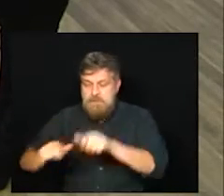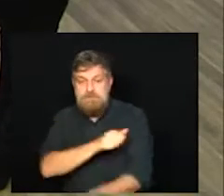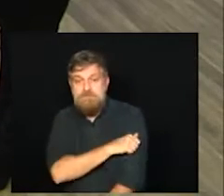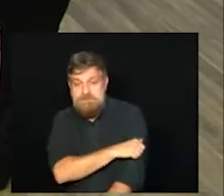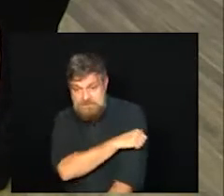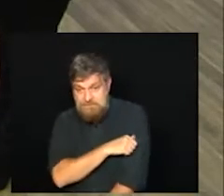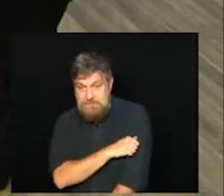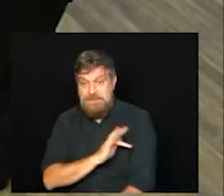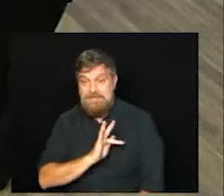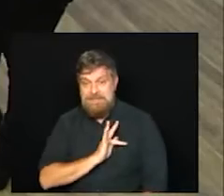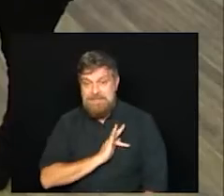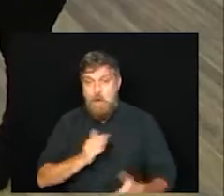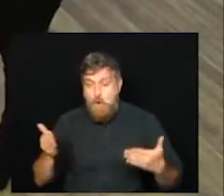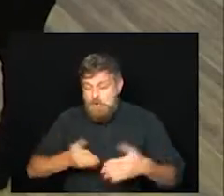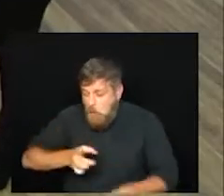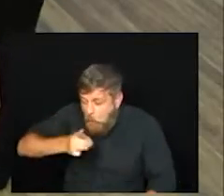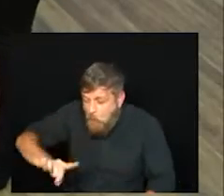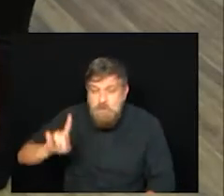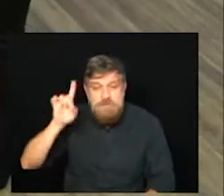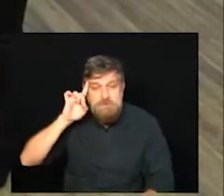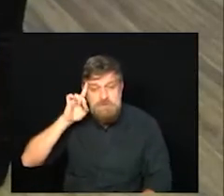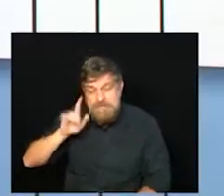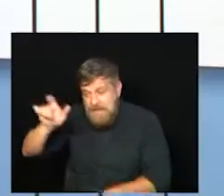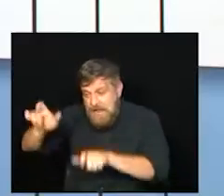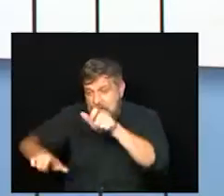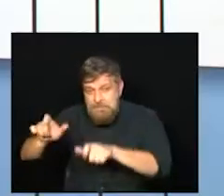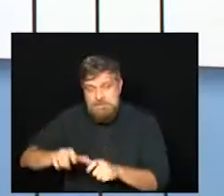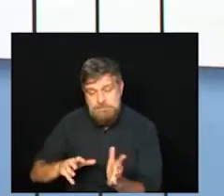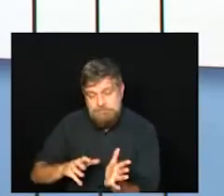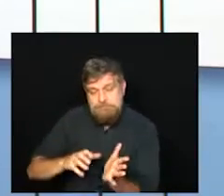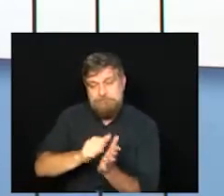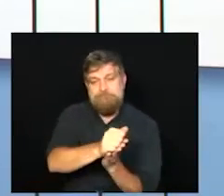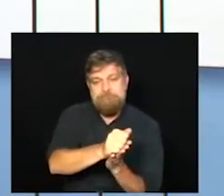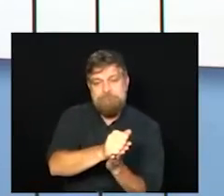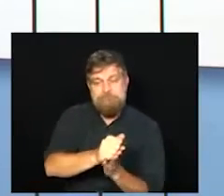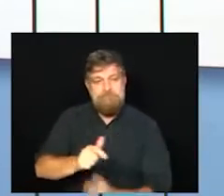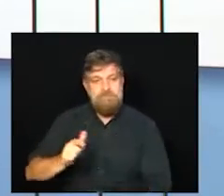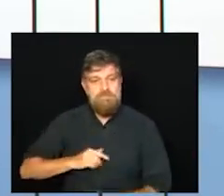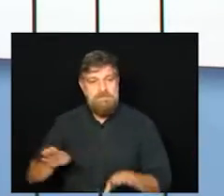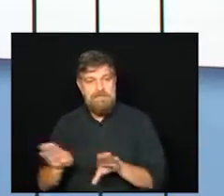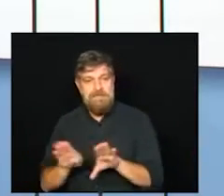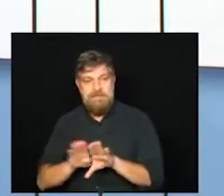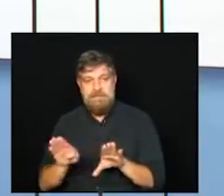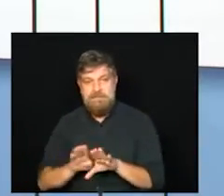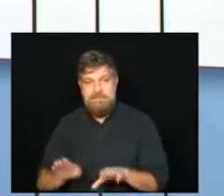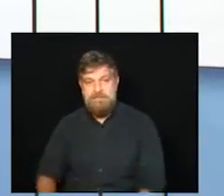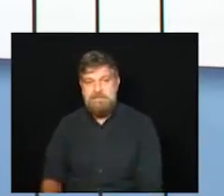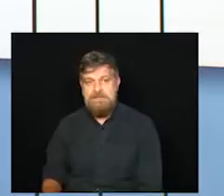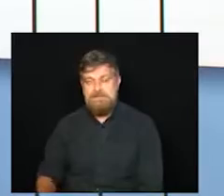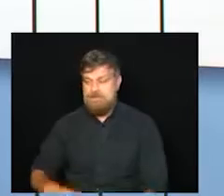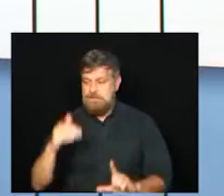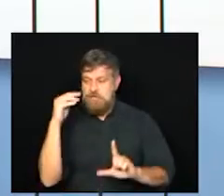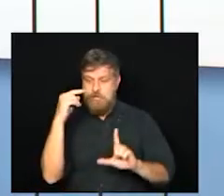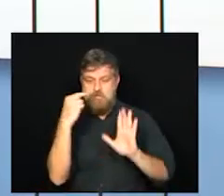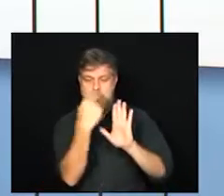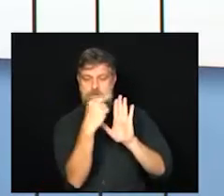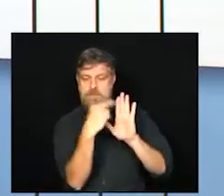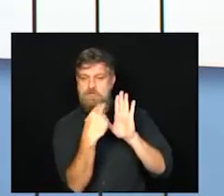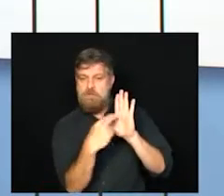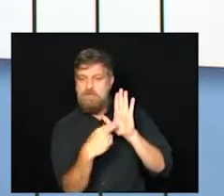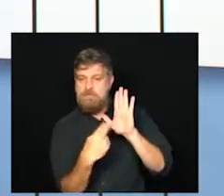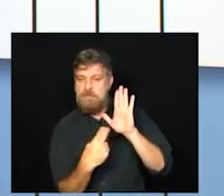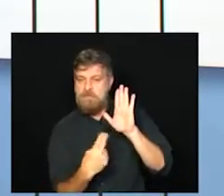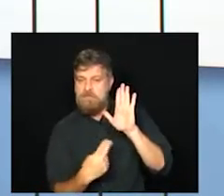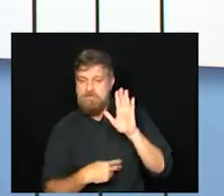informação. Hoje é o último dia para aqueles que se inscreveram e talvez não tenham aparecido nessa lista que foi divulgada na